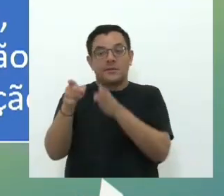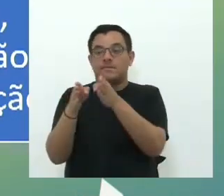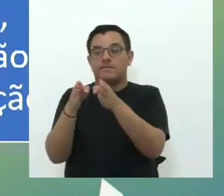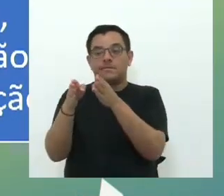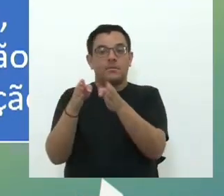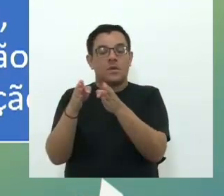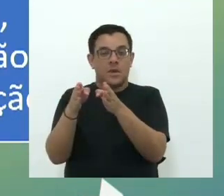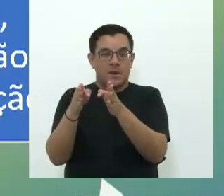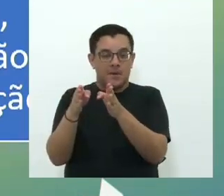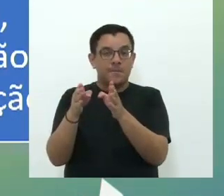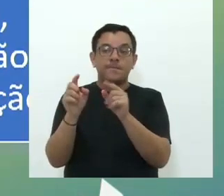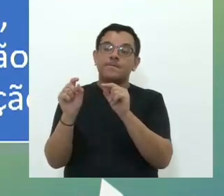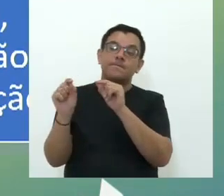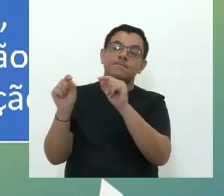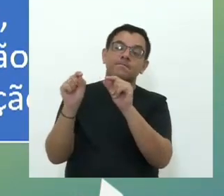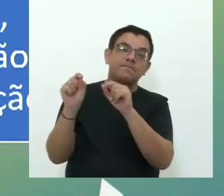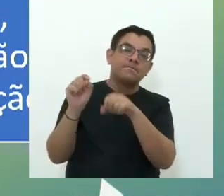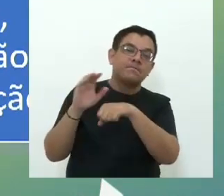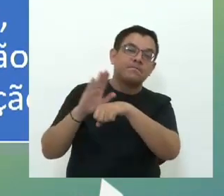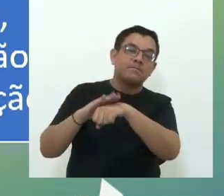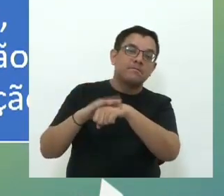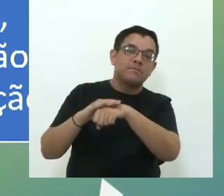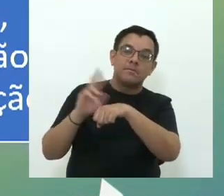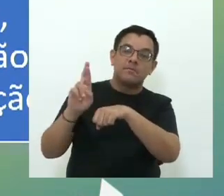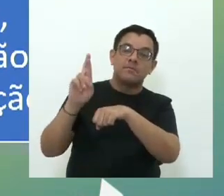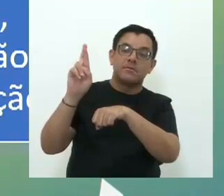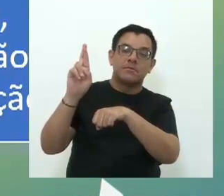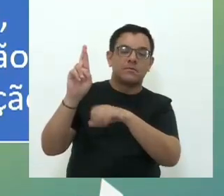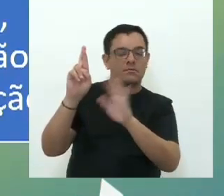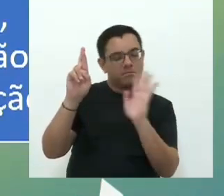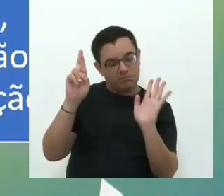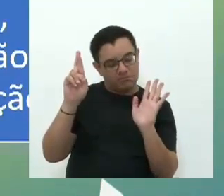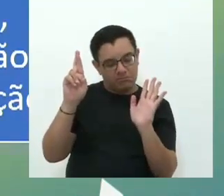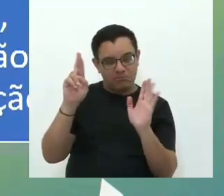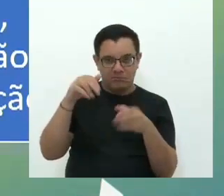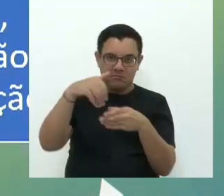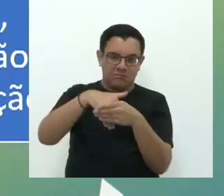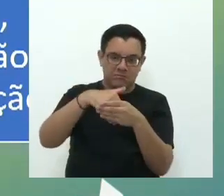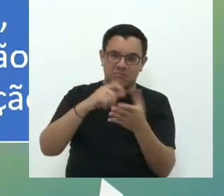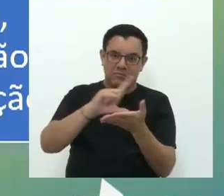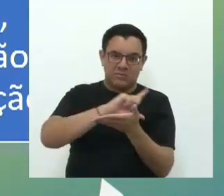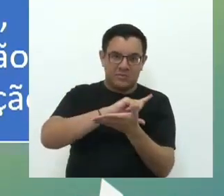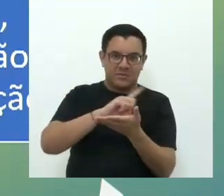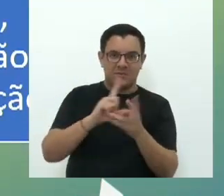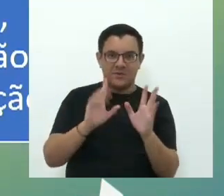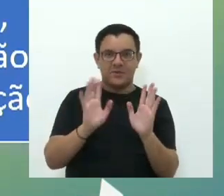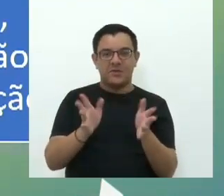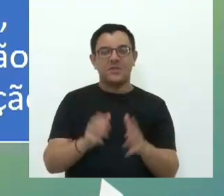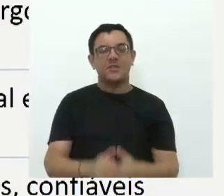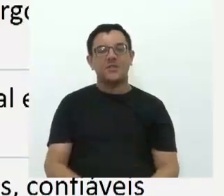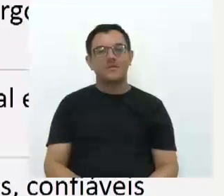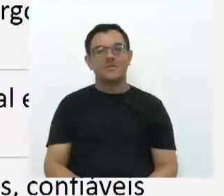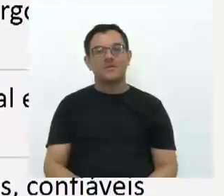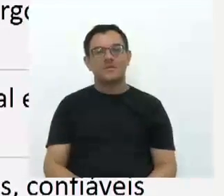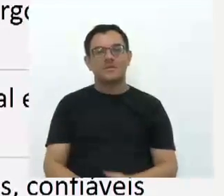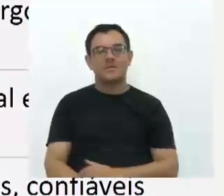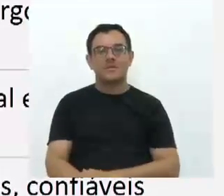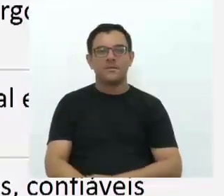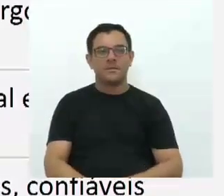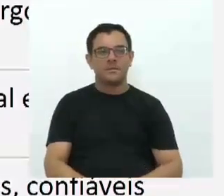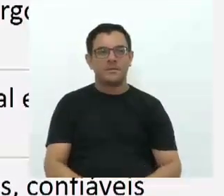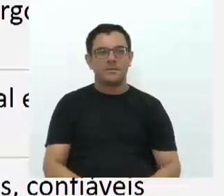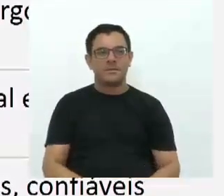a a o a a questão está sedimentada por favor eu acho que tem